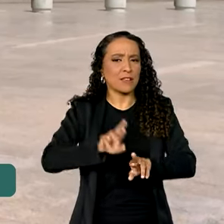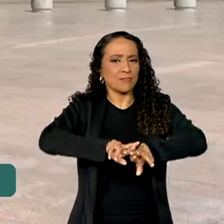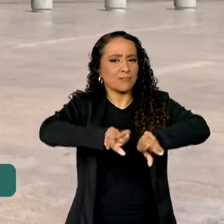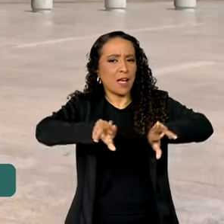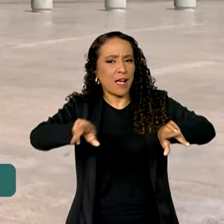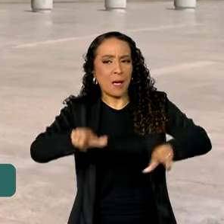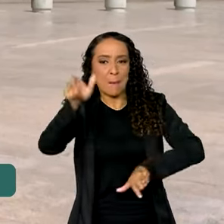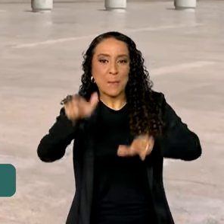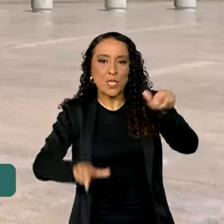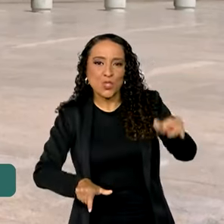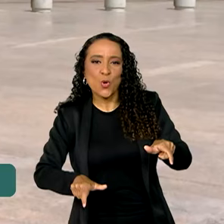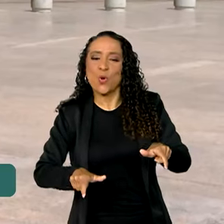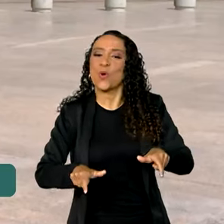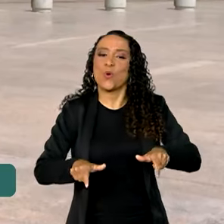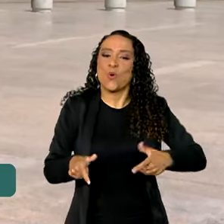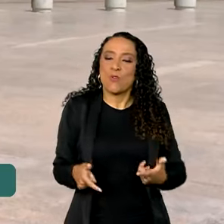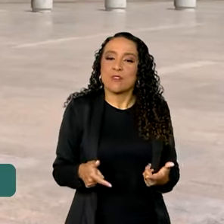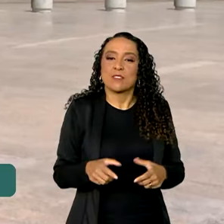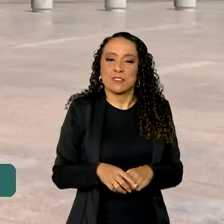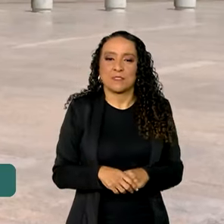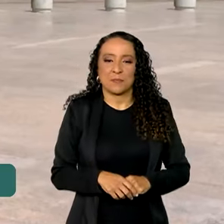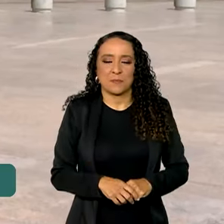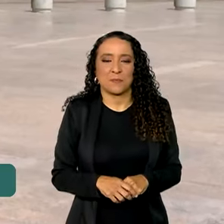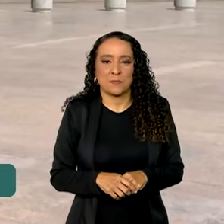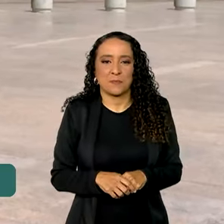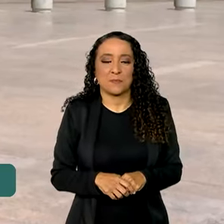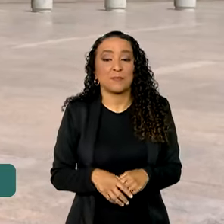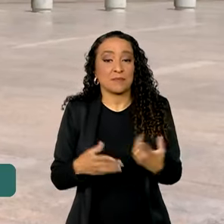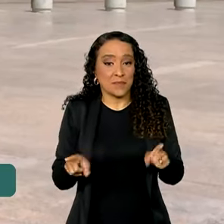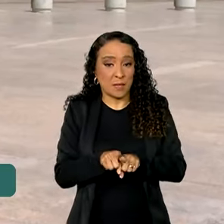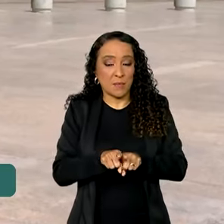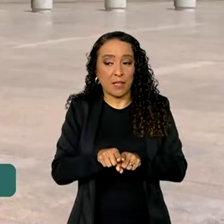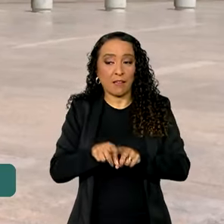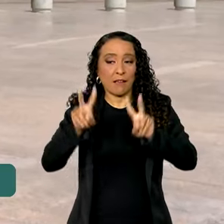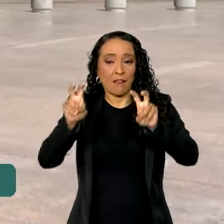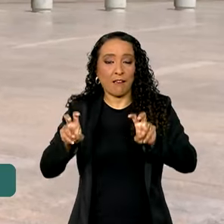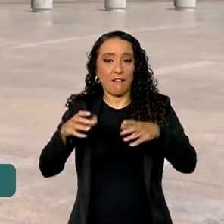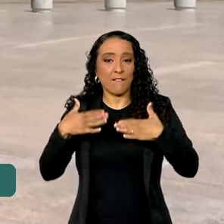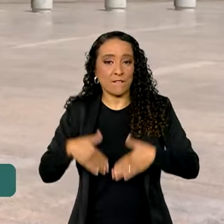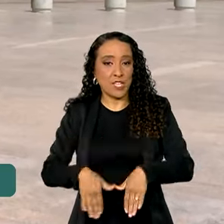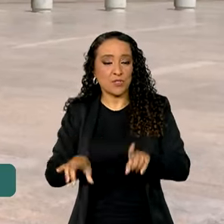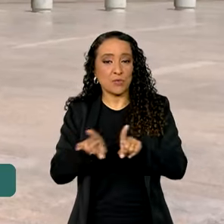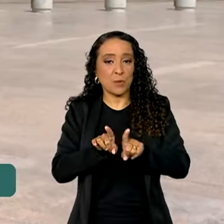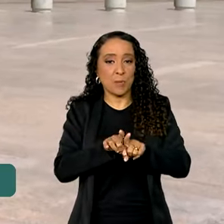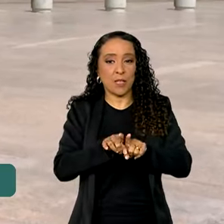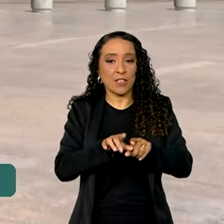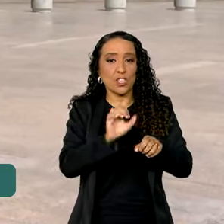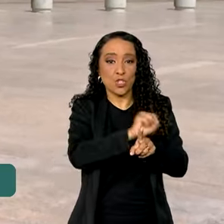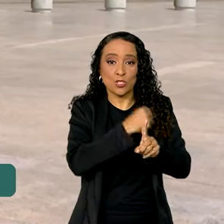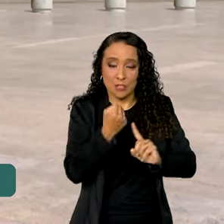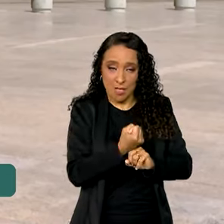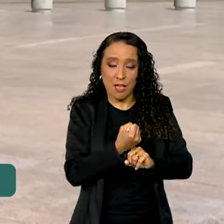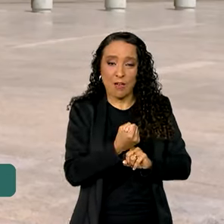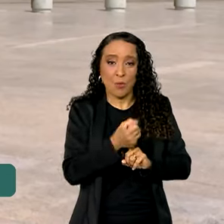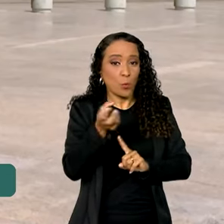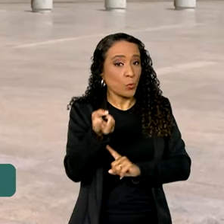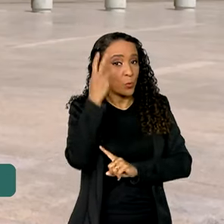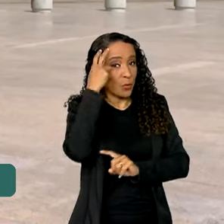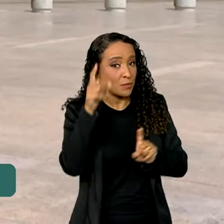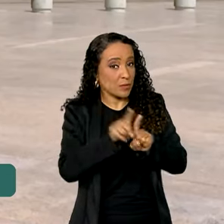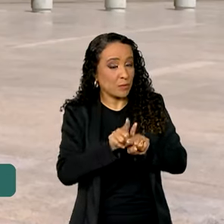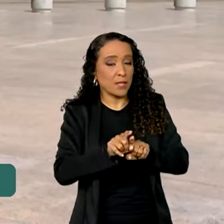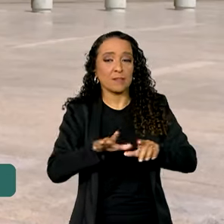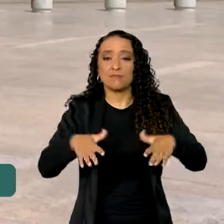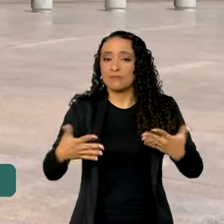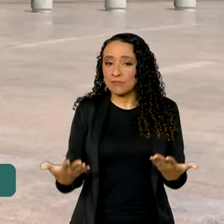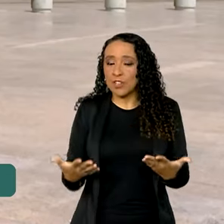diferentes pessoas, aos diferentes públicos, tanto no aspecto físico quanto social e cultural. Então é